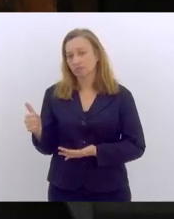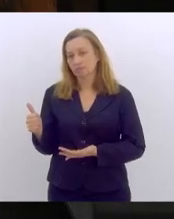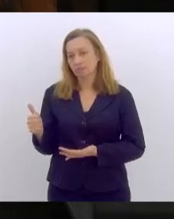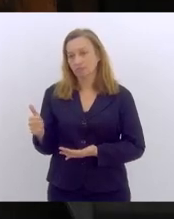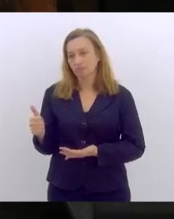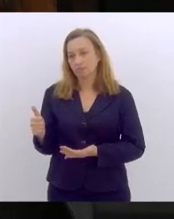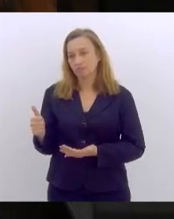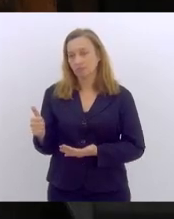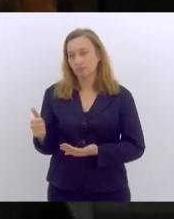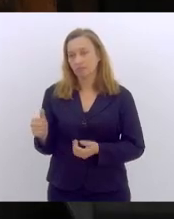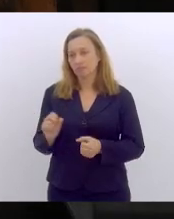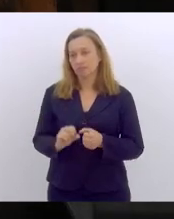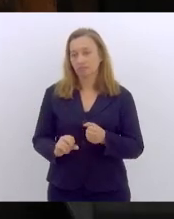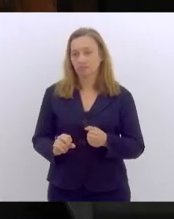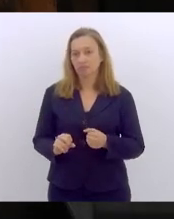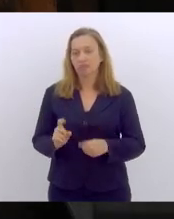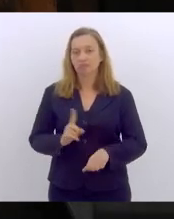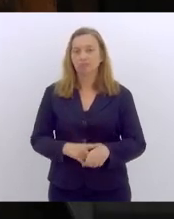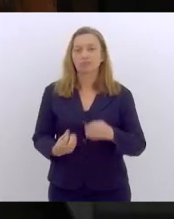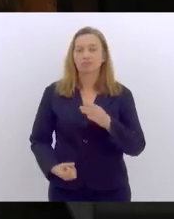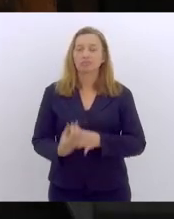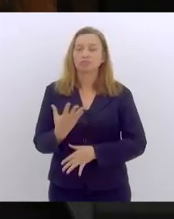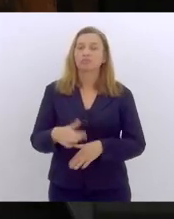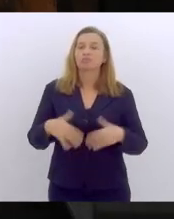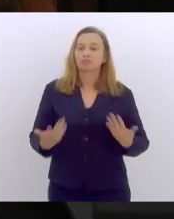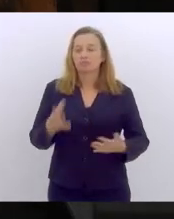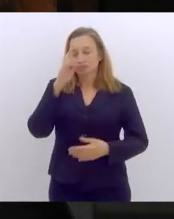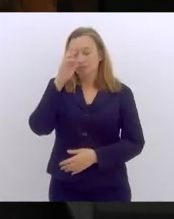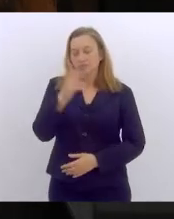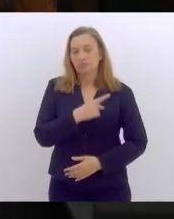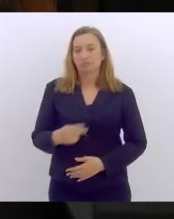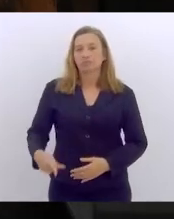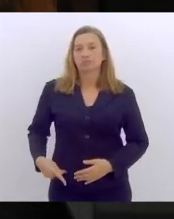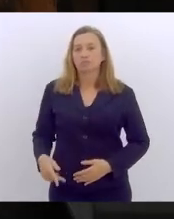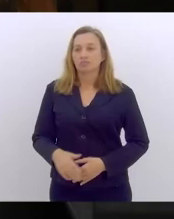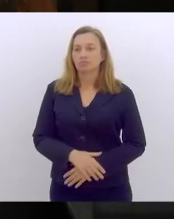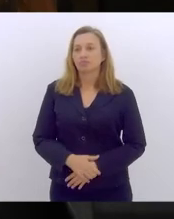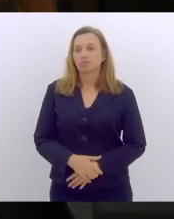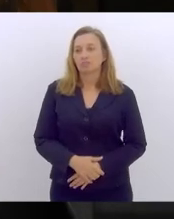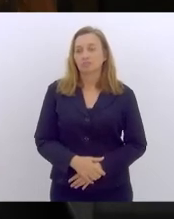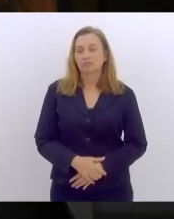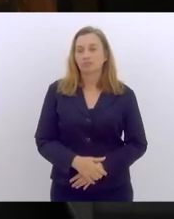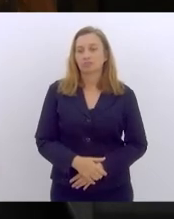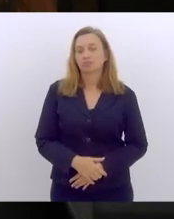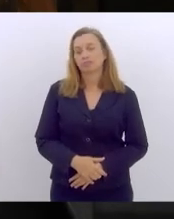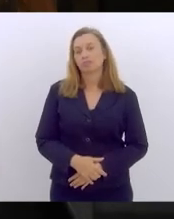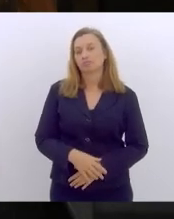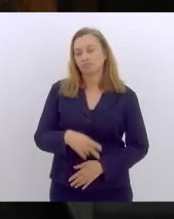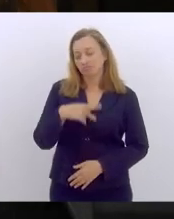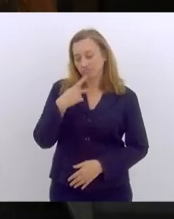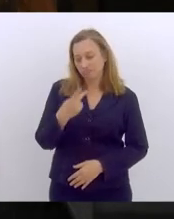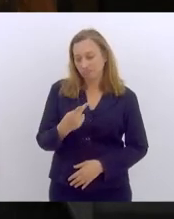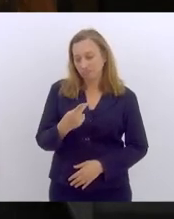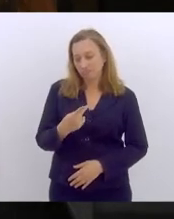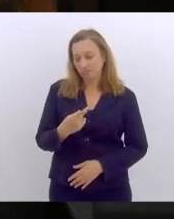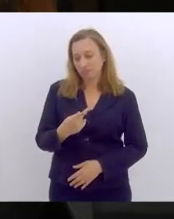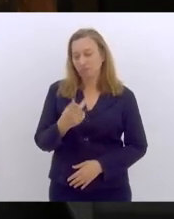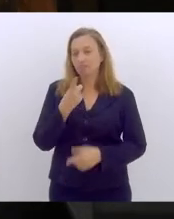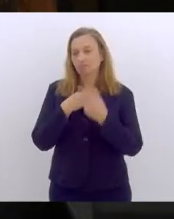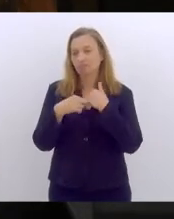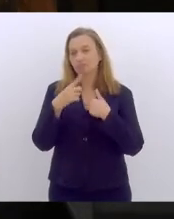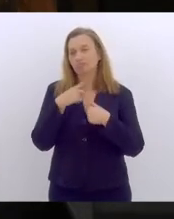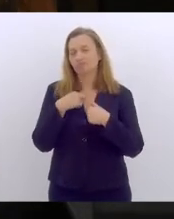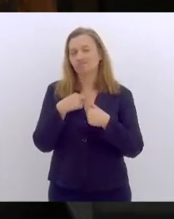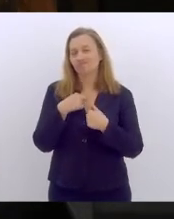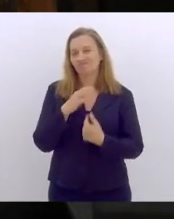quando foi criada. Então, fica aqui, senhora presidente, o meu protesto e o desejo